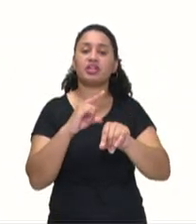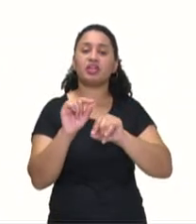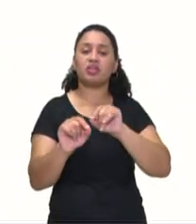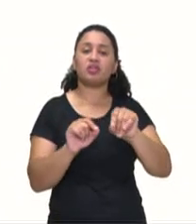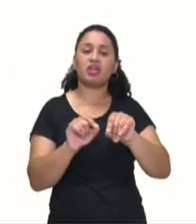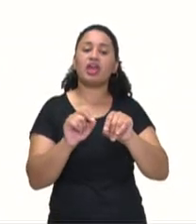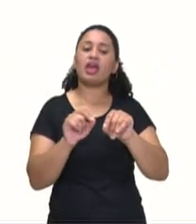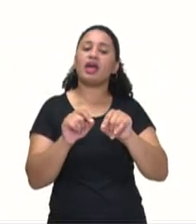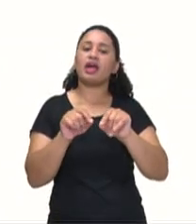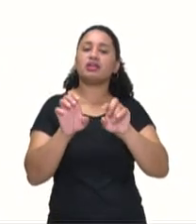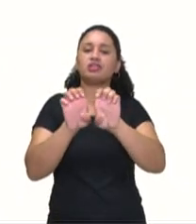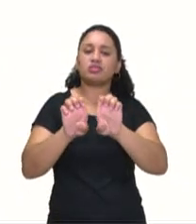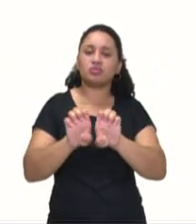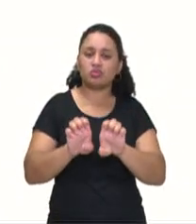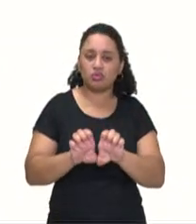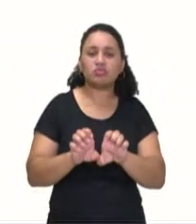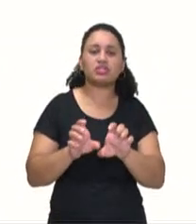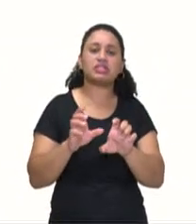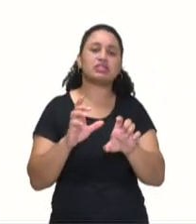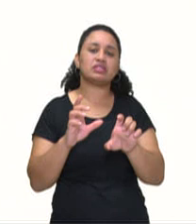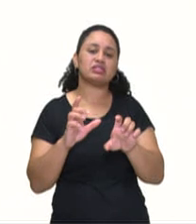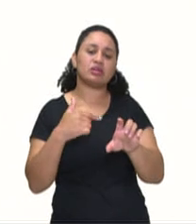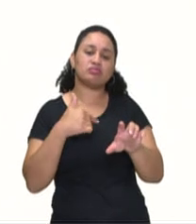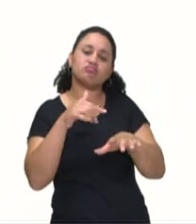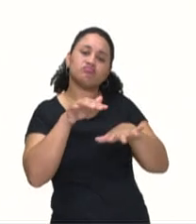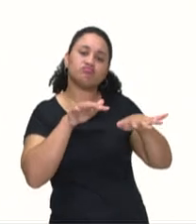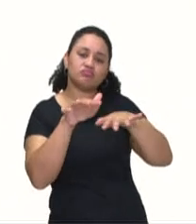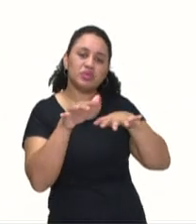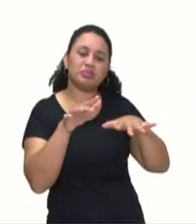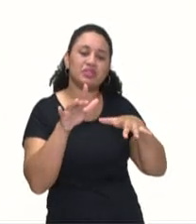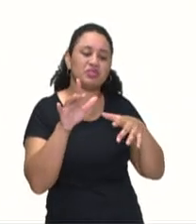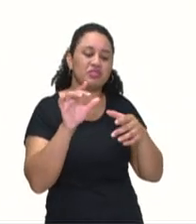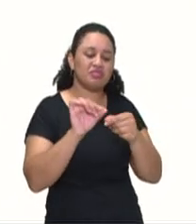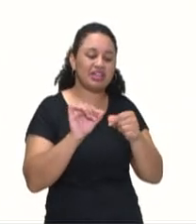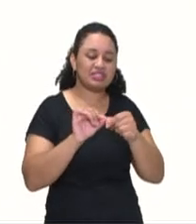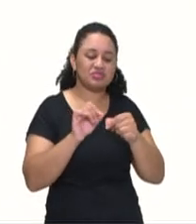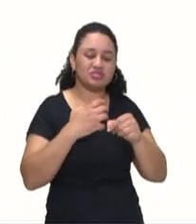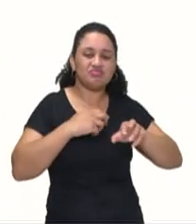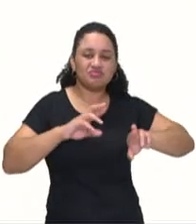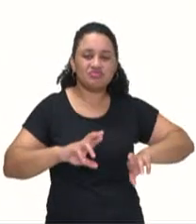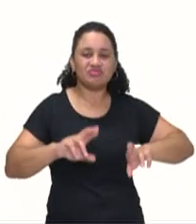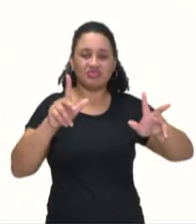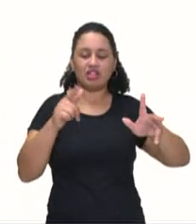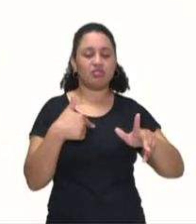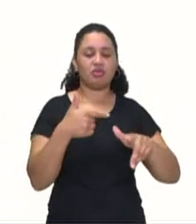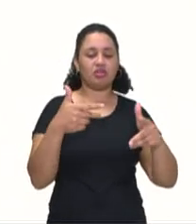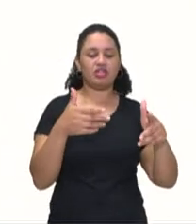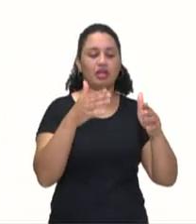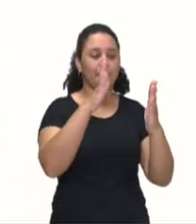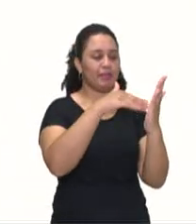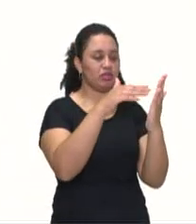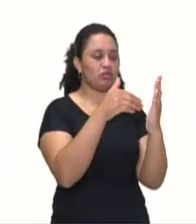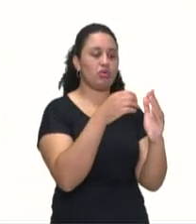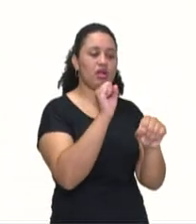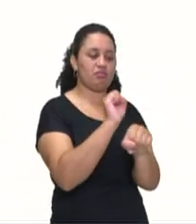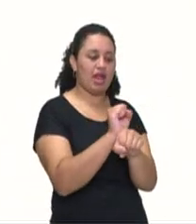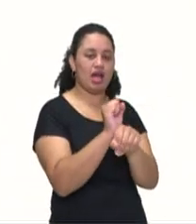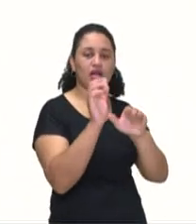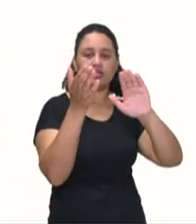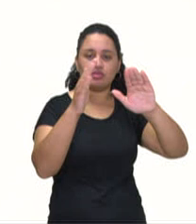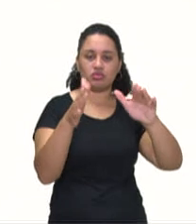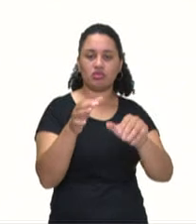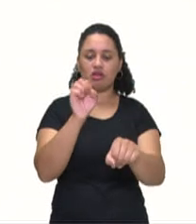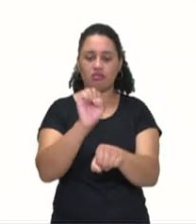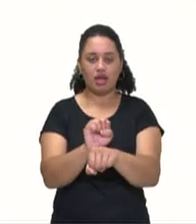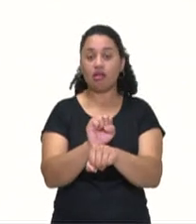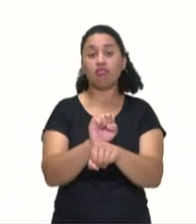de estruturação. O cinetismo rompe assim com a condição estática da pintura, representando a